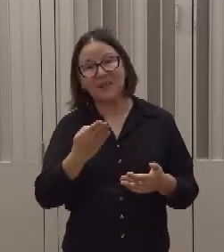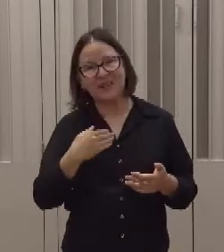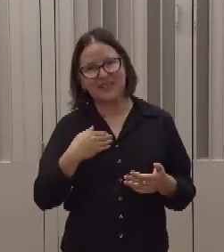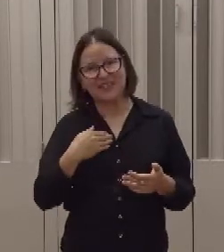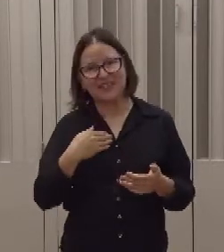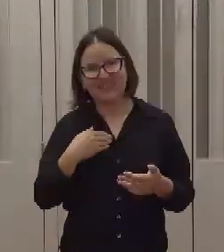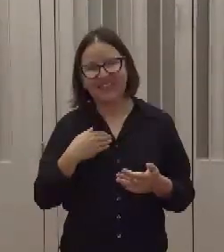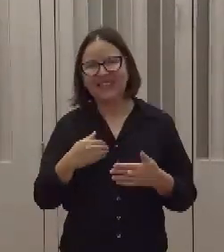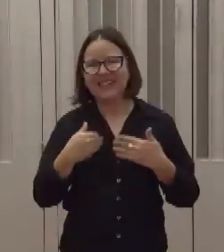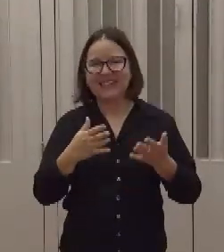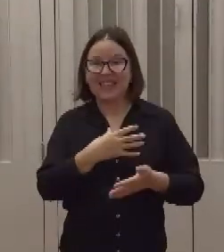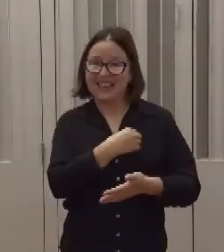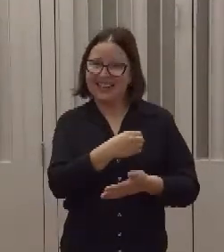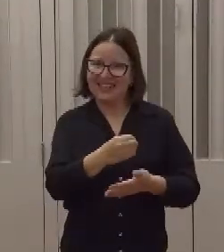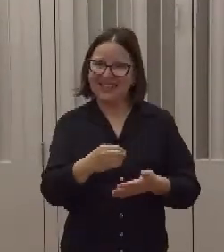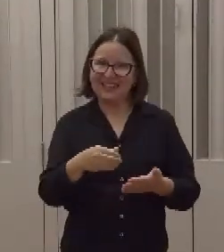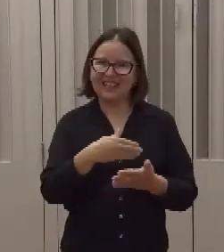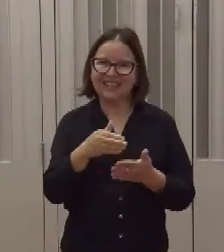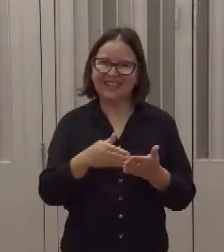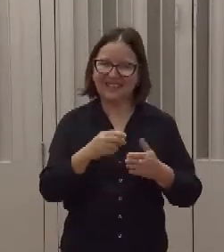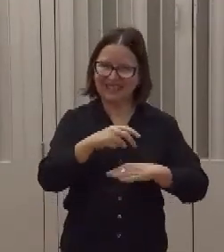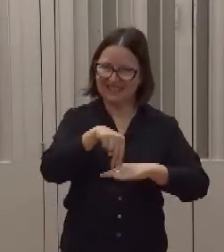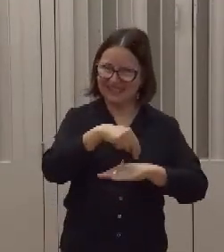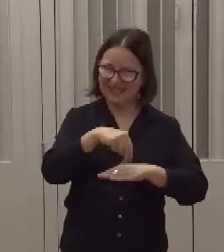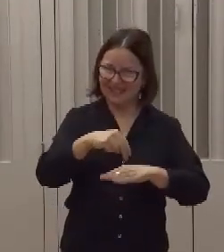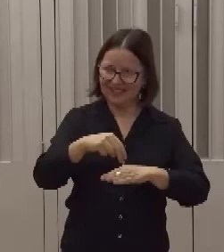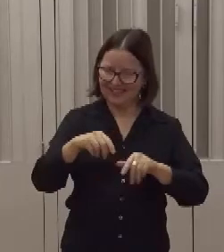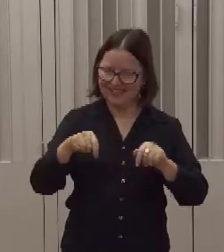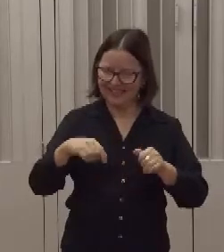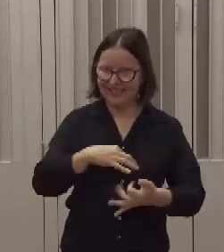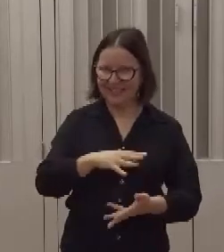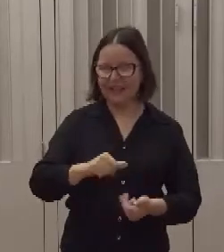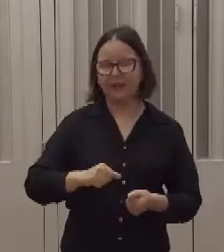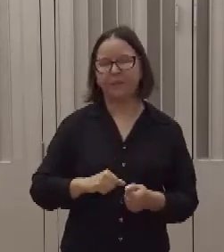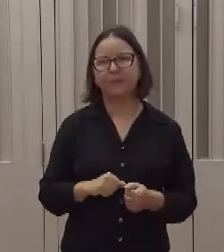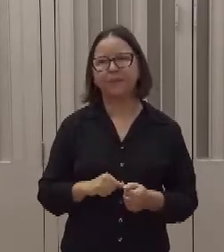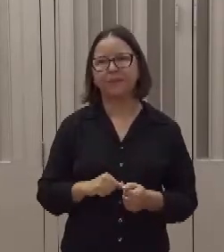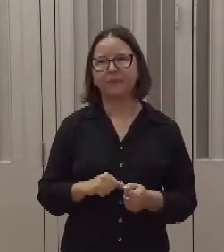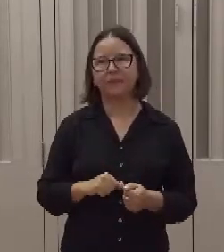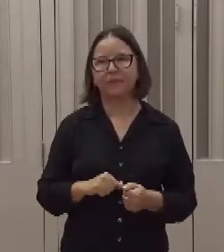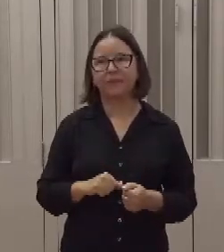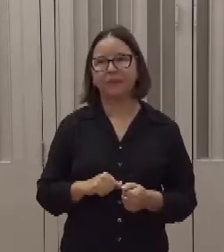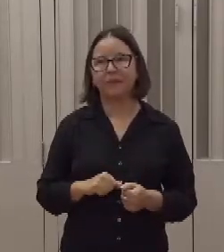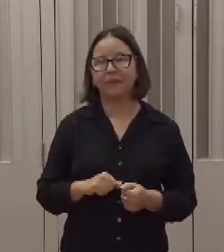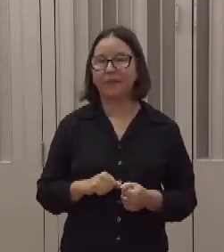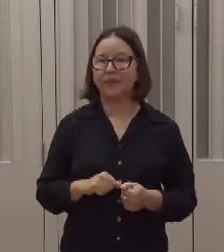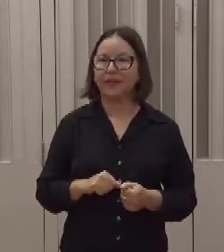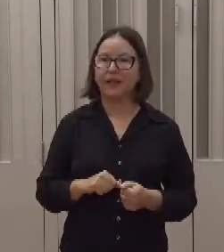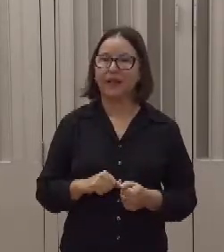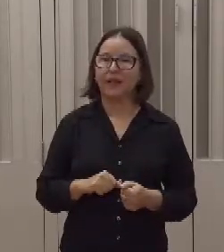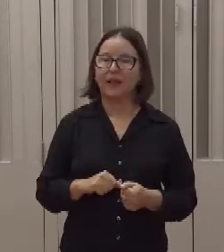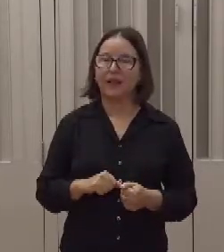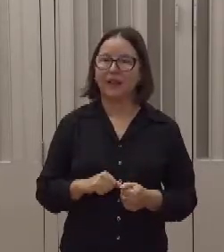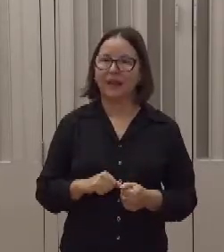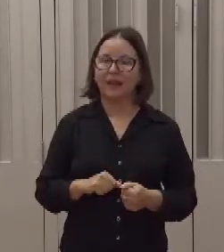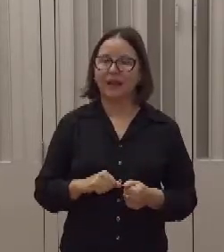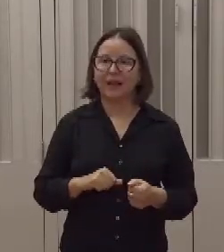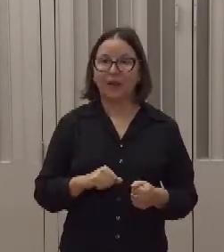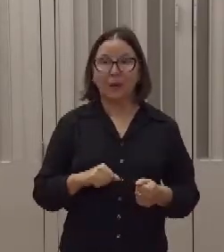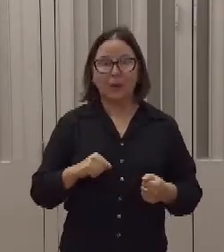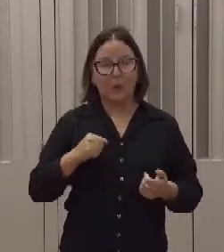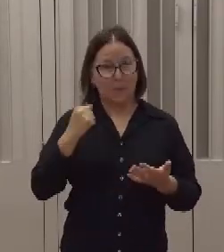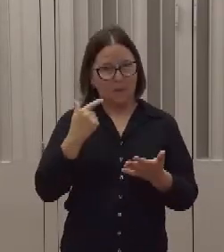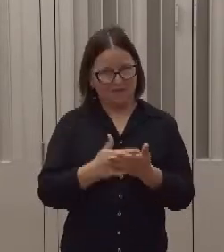2, 7 e 8. O custo, porém, meus irmãos, seria a sua paixão na cruz do Calvário.